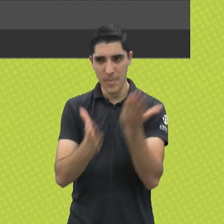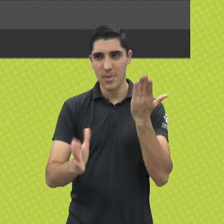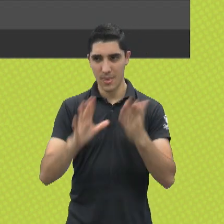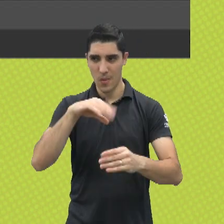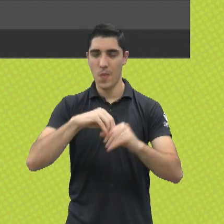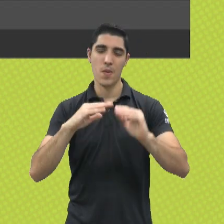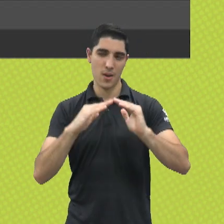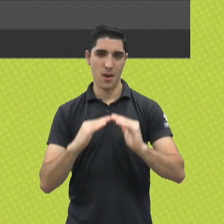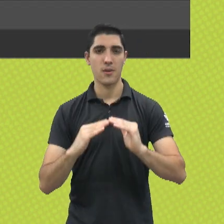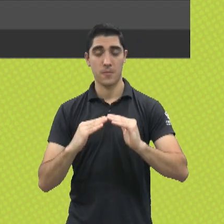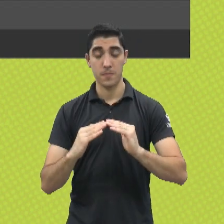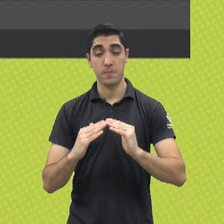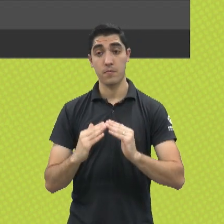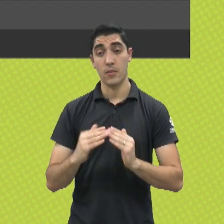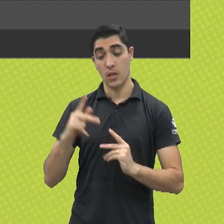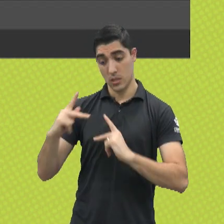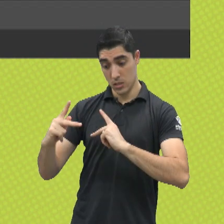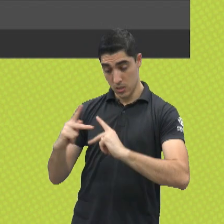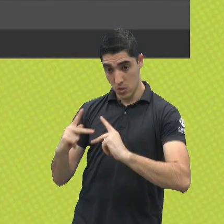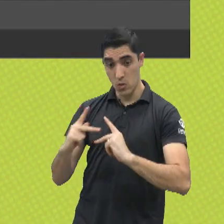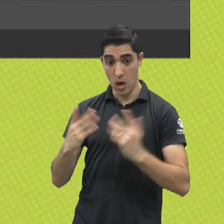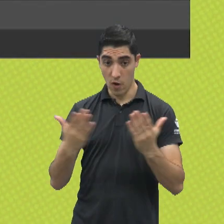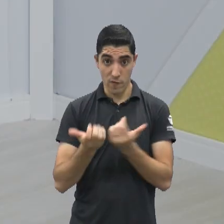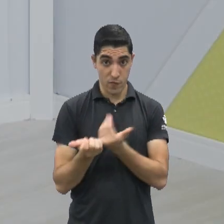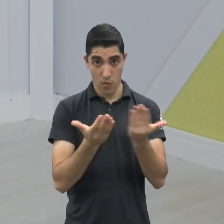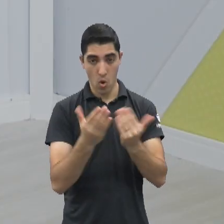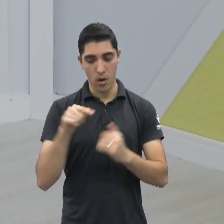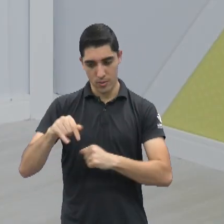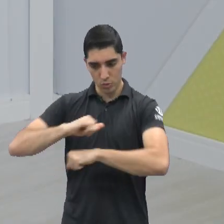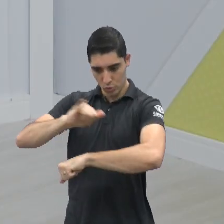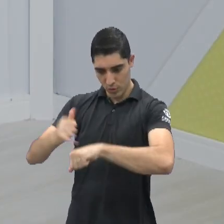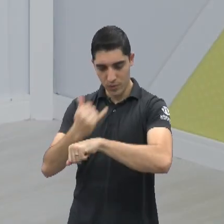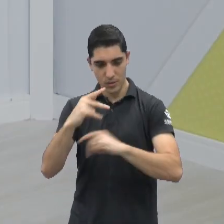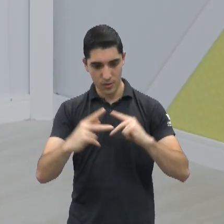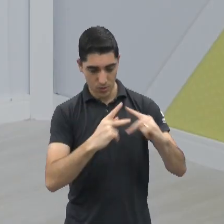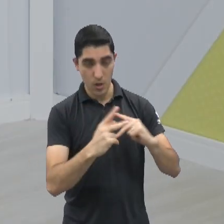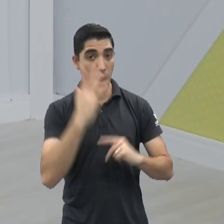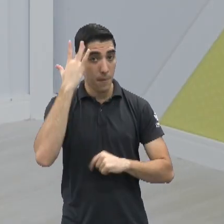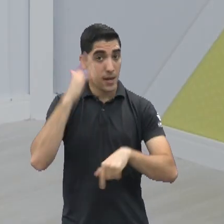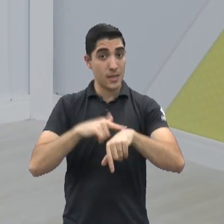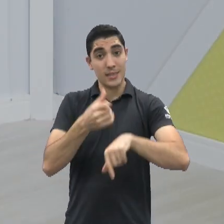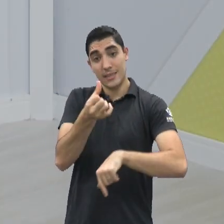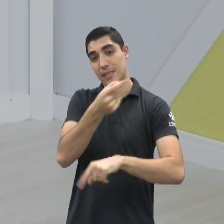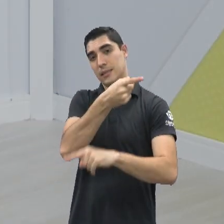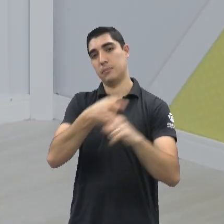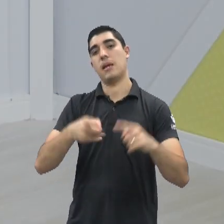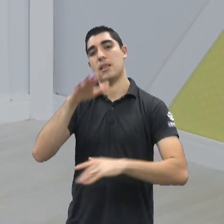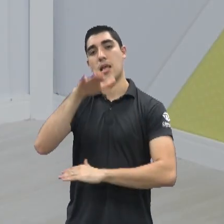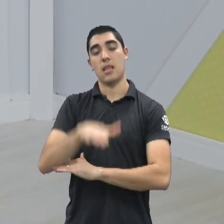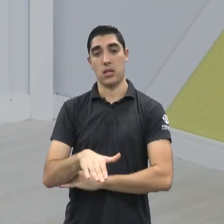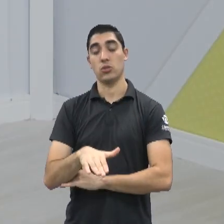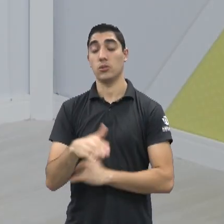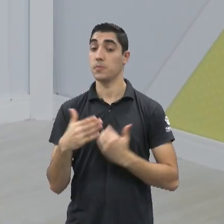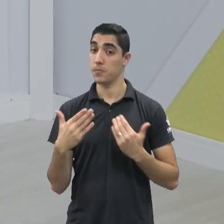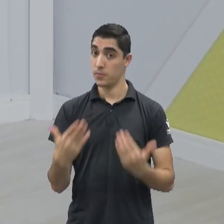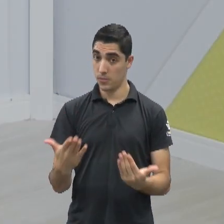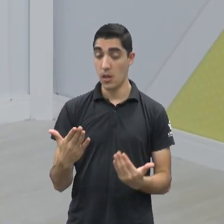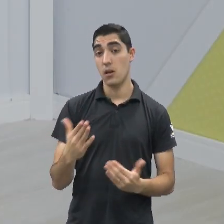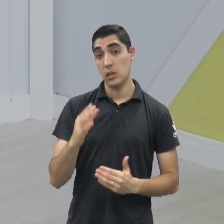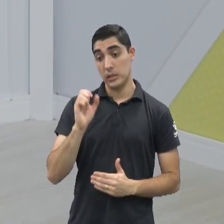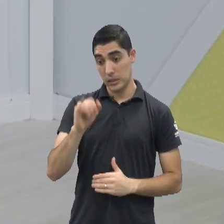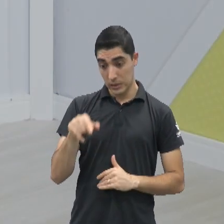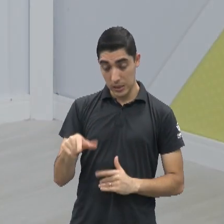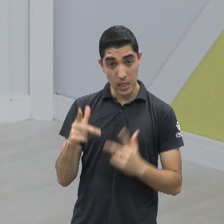por 3-2. O São José sai para enfrentar o Joinville amanhã, 6h30 da tarde. Se correr aqui como aconteceu nos 2 primeiros jogos, Paulo,